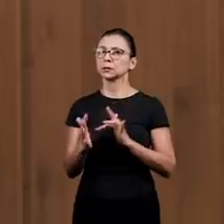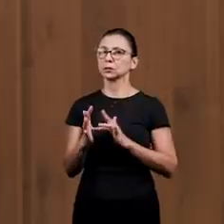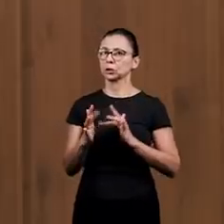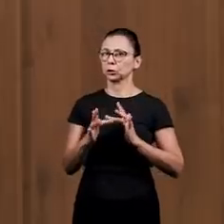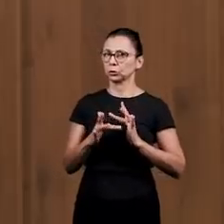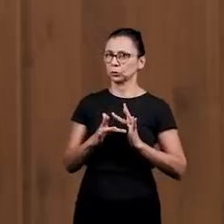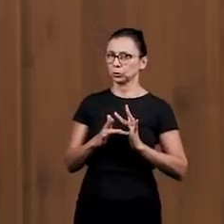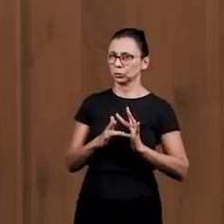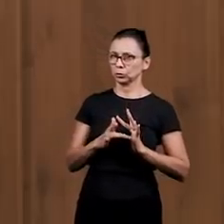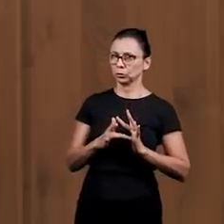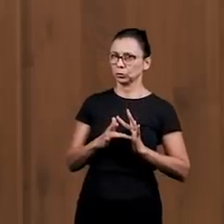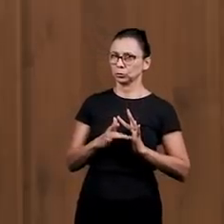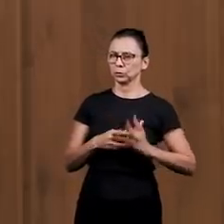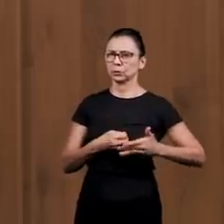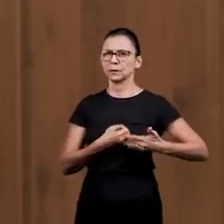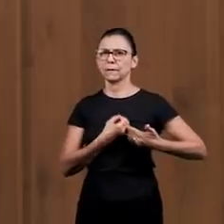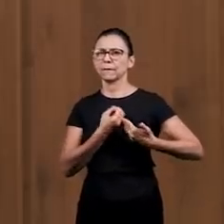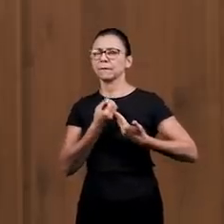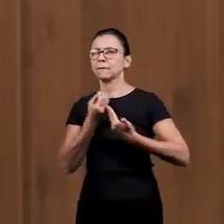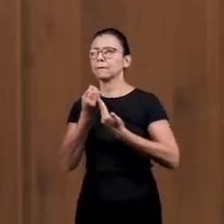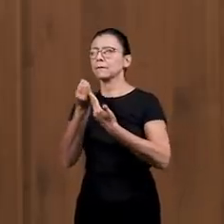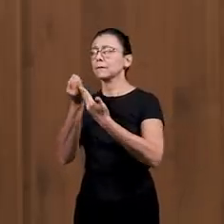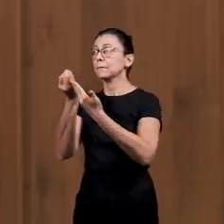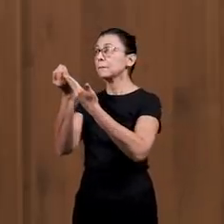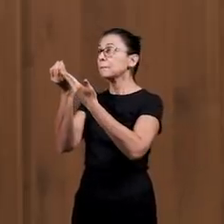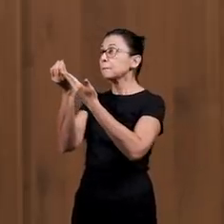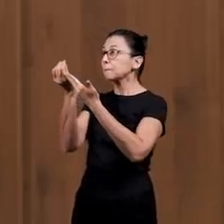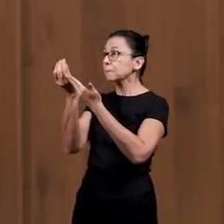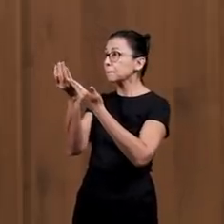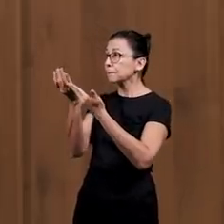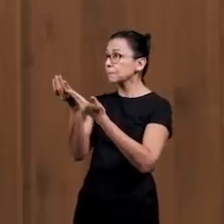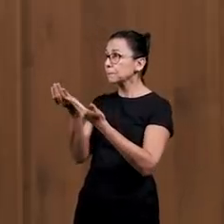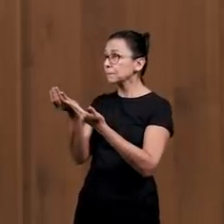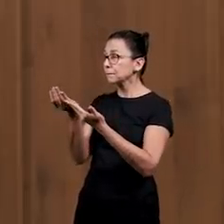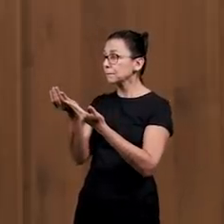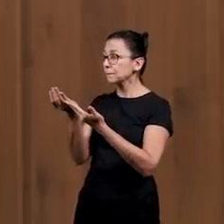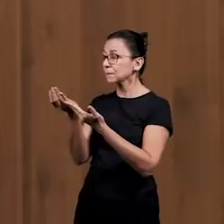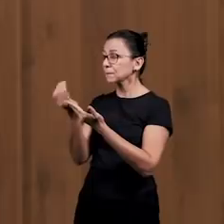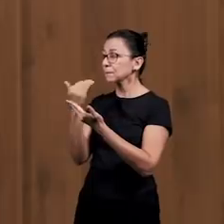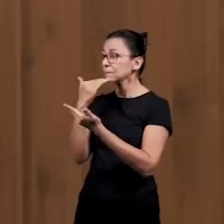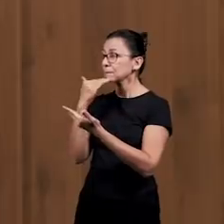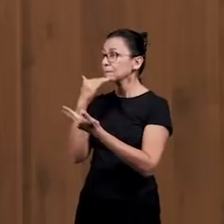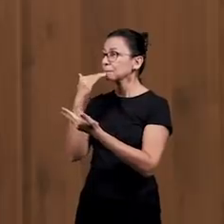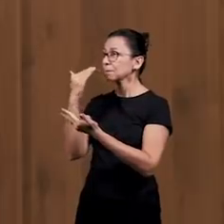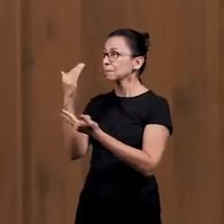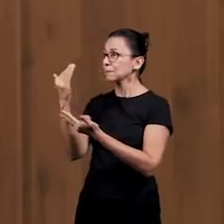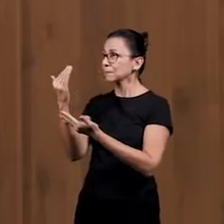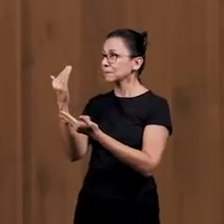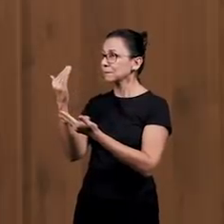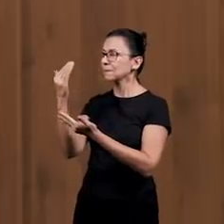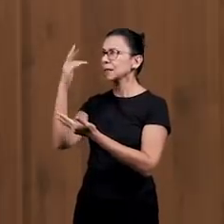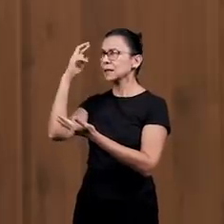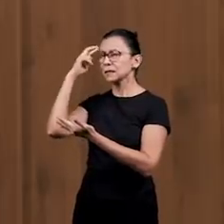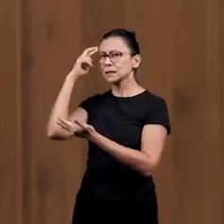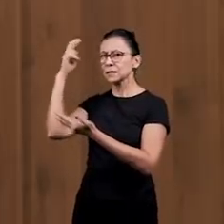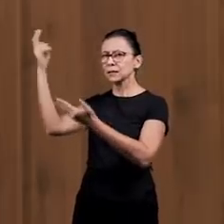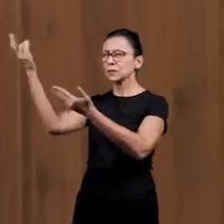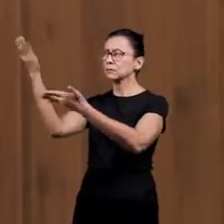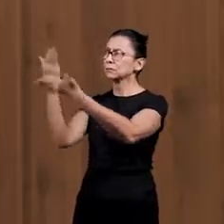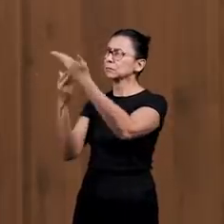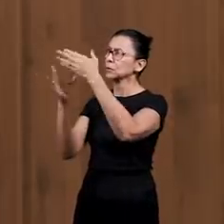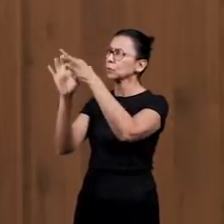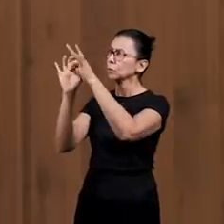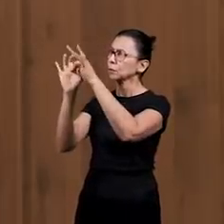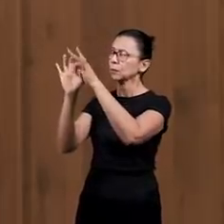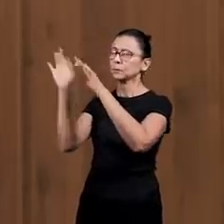Jesus, apresentamos as nossas vidas diante do Teu altar e pedimos, Senhor, comunhão com o Teu